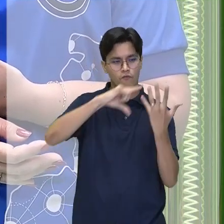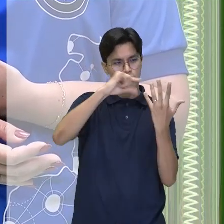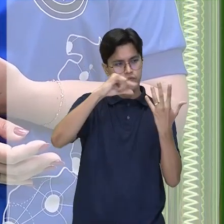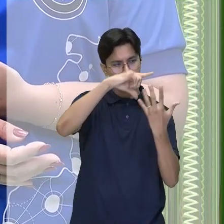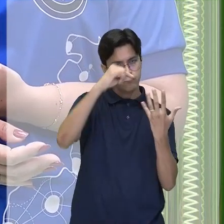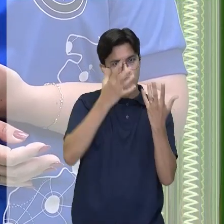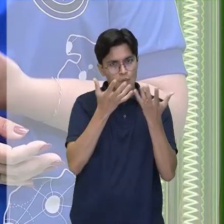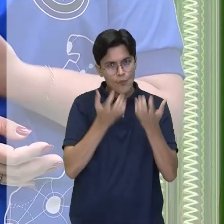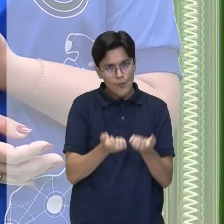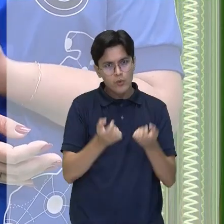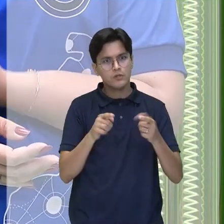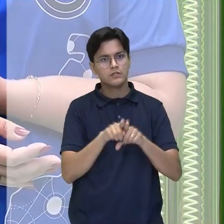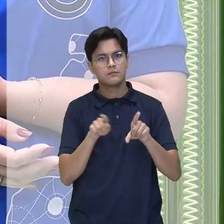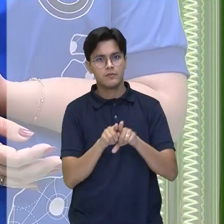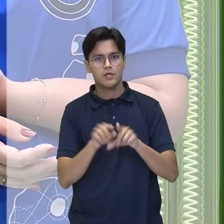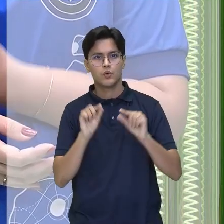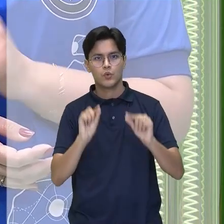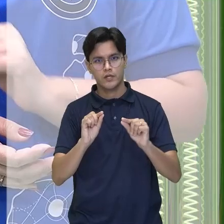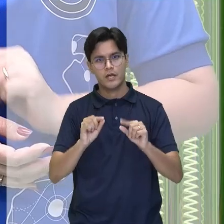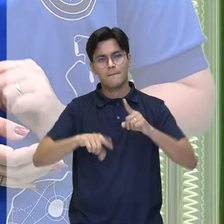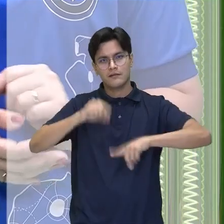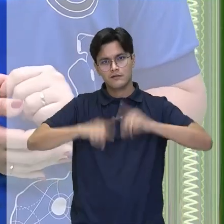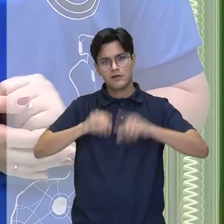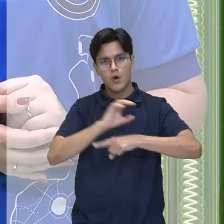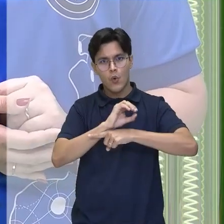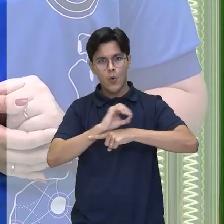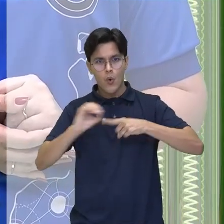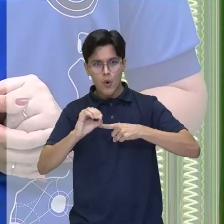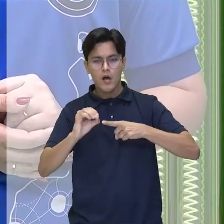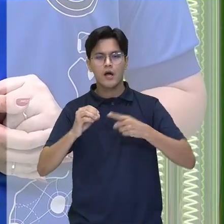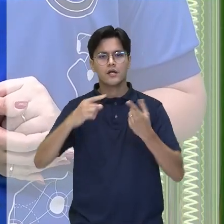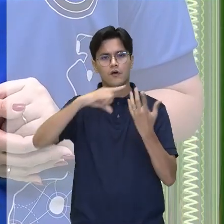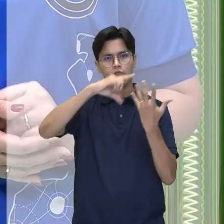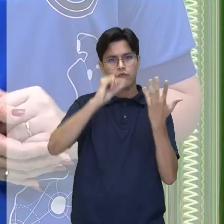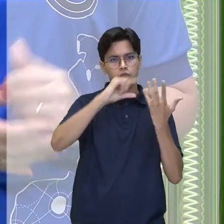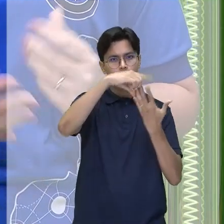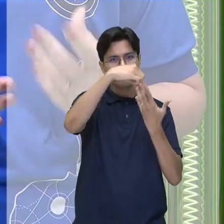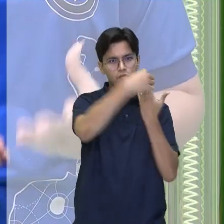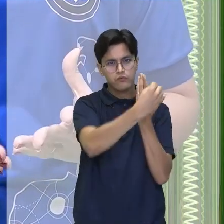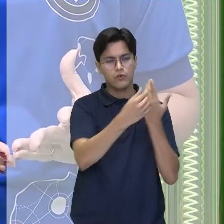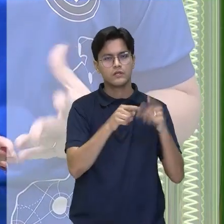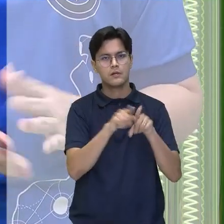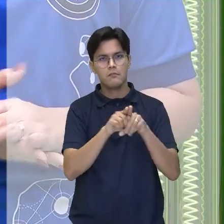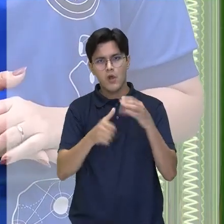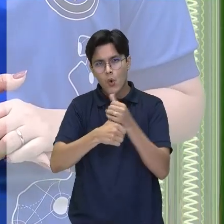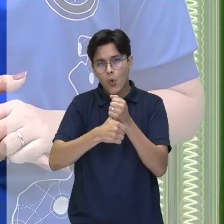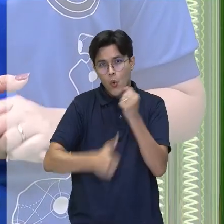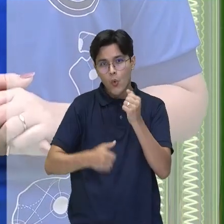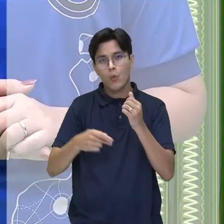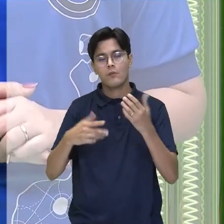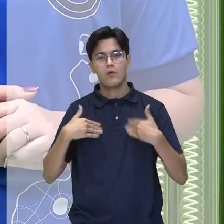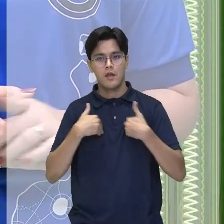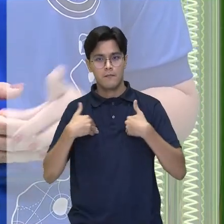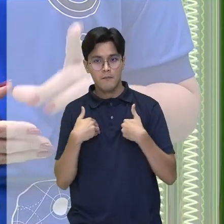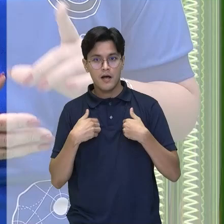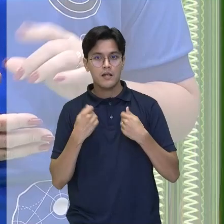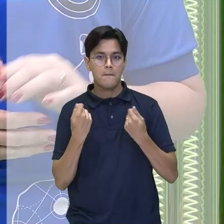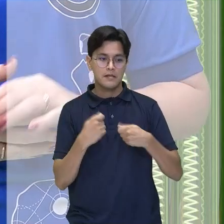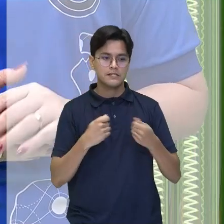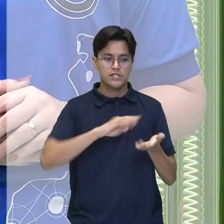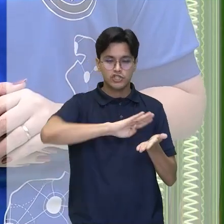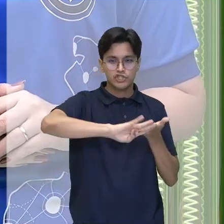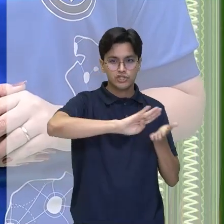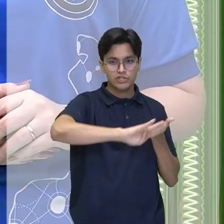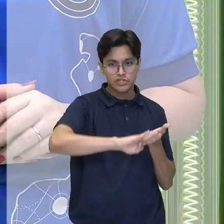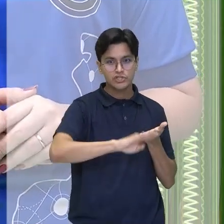em quintais e jardins, devem ser removidos e os depósitos de lixo devem ser limpos, certo? Bom, agora a gente vai ver aí